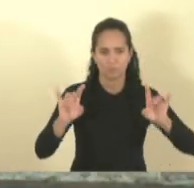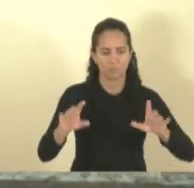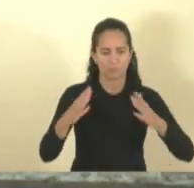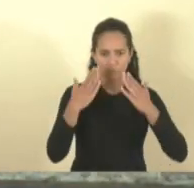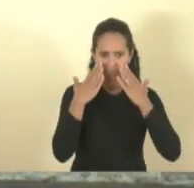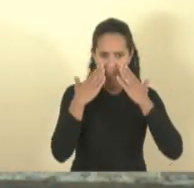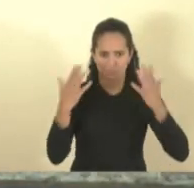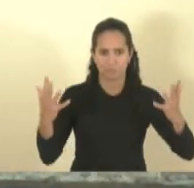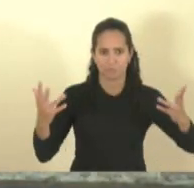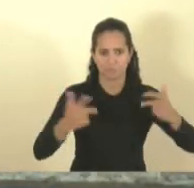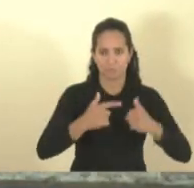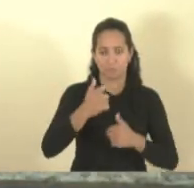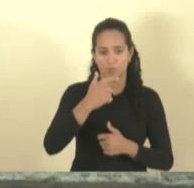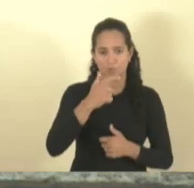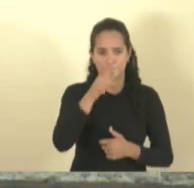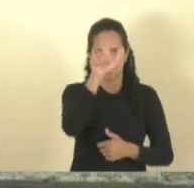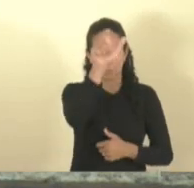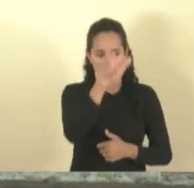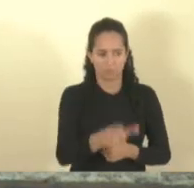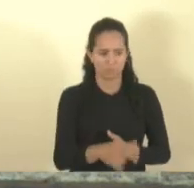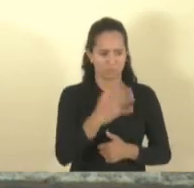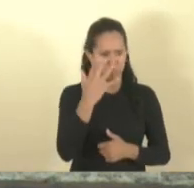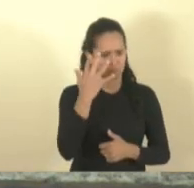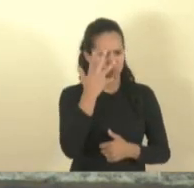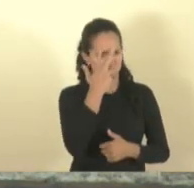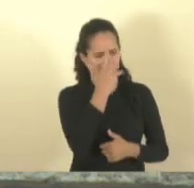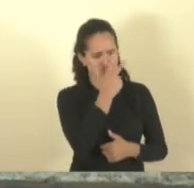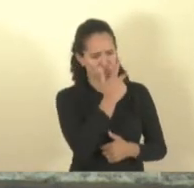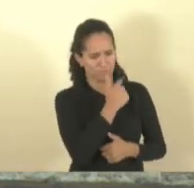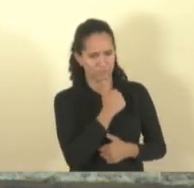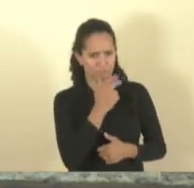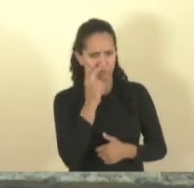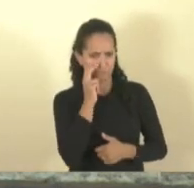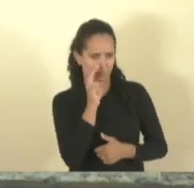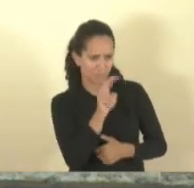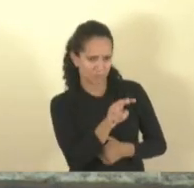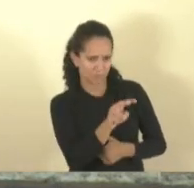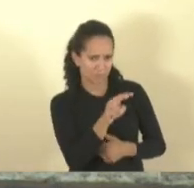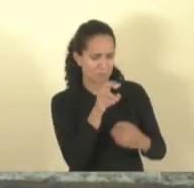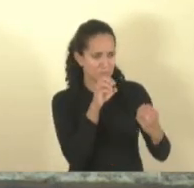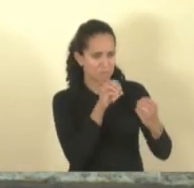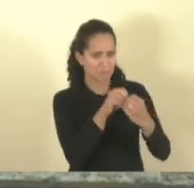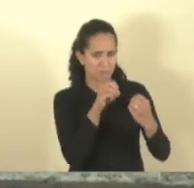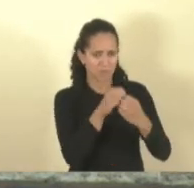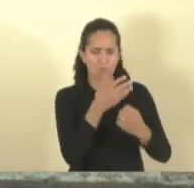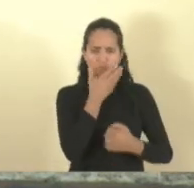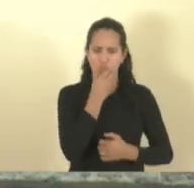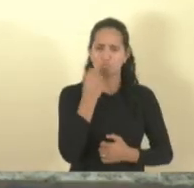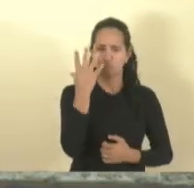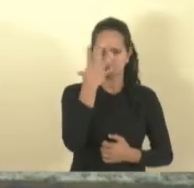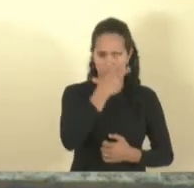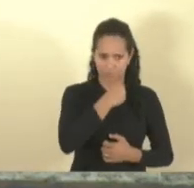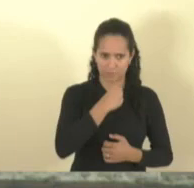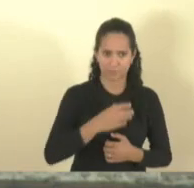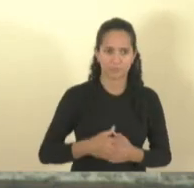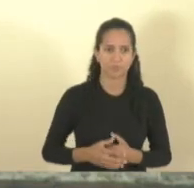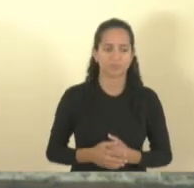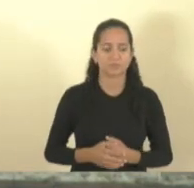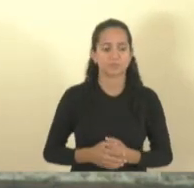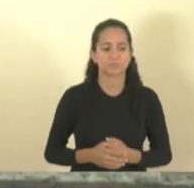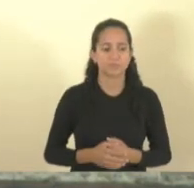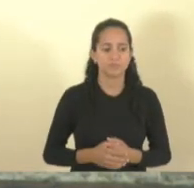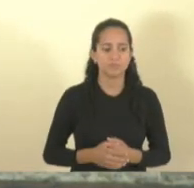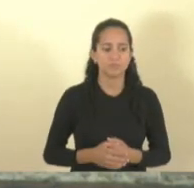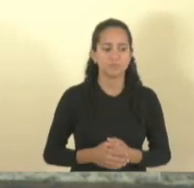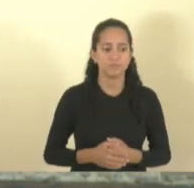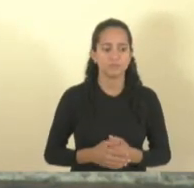tudo, é bonito, né? Fazer uma apresentação dessa, eu olhei aqui de perto, é um menino bonito. Bom, eu vou pedir,